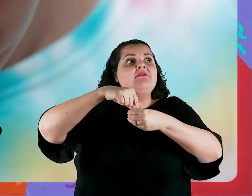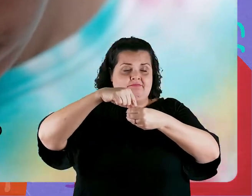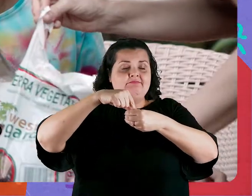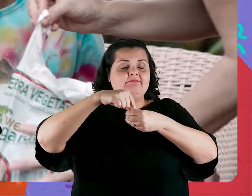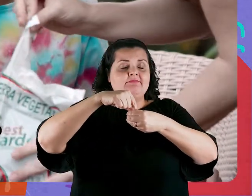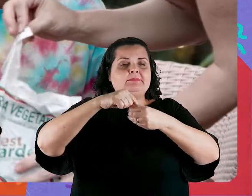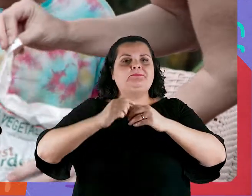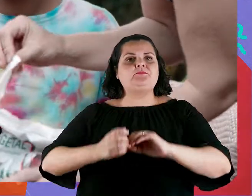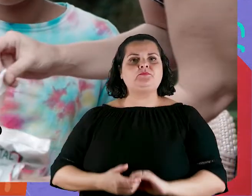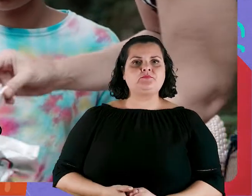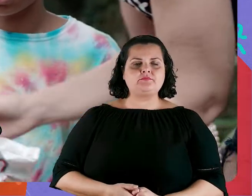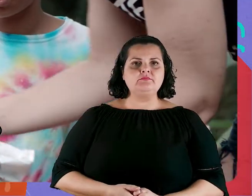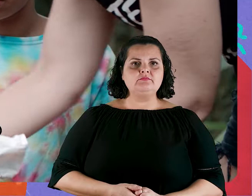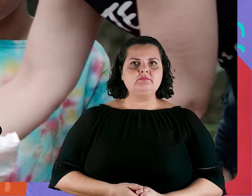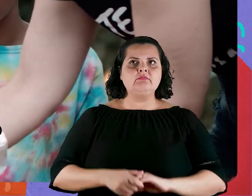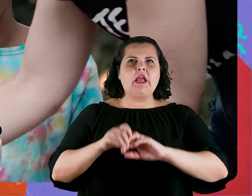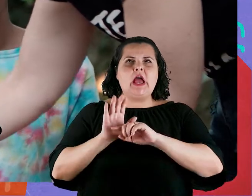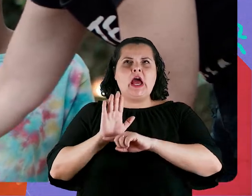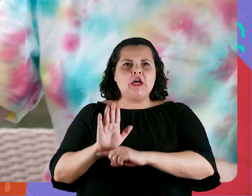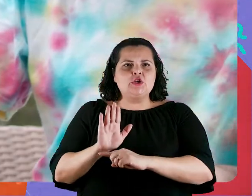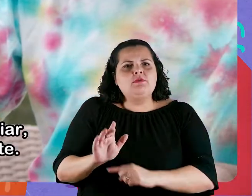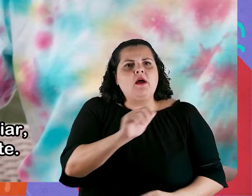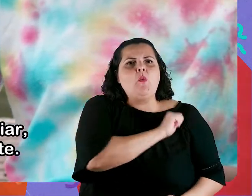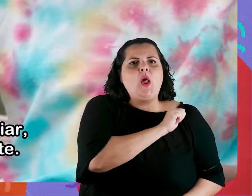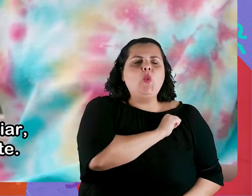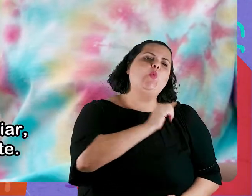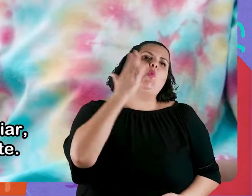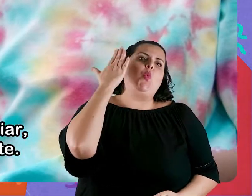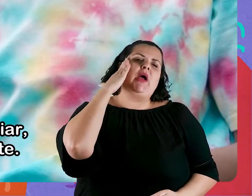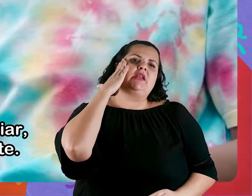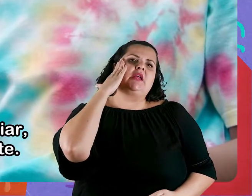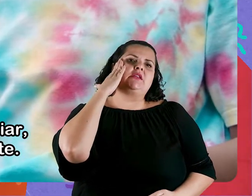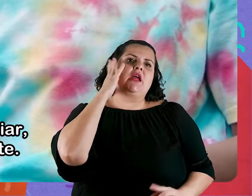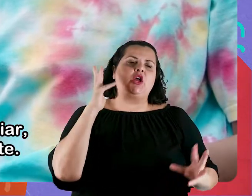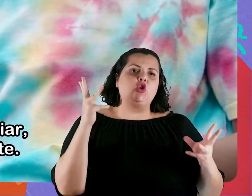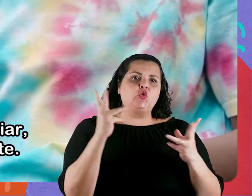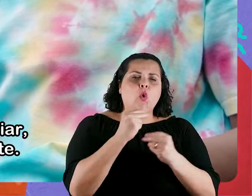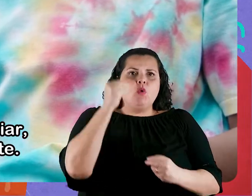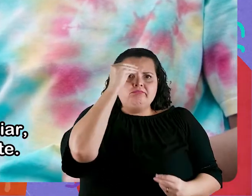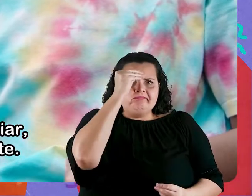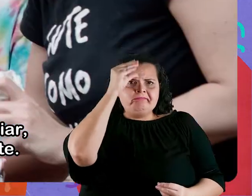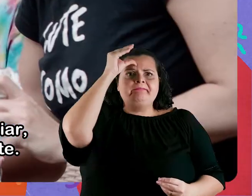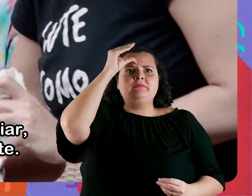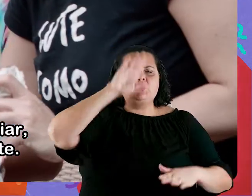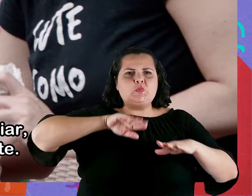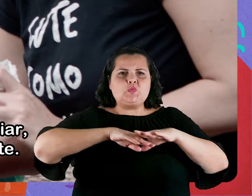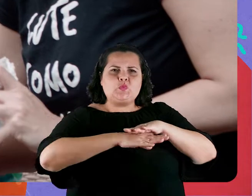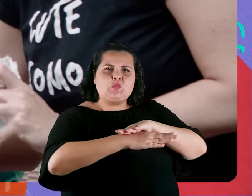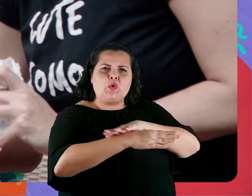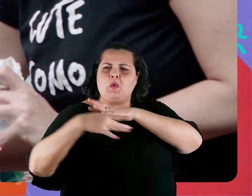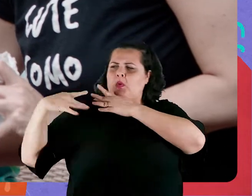alunos a pensar esse conhecimento e passo da sua casa e logo passo da sua tradição familiar que é bem passada